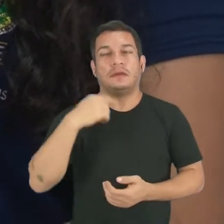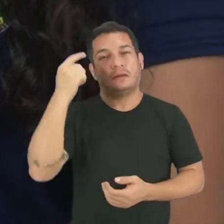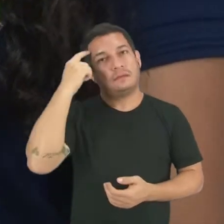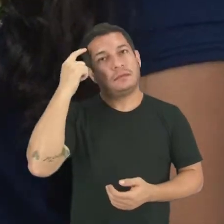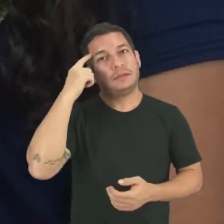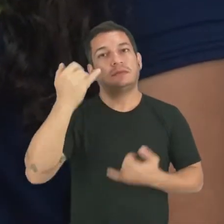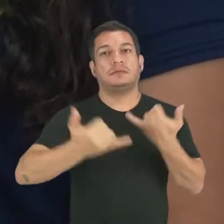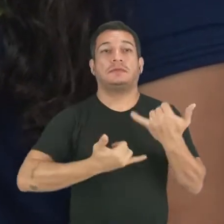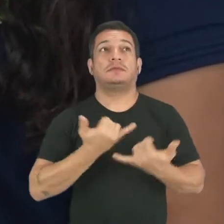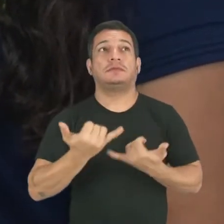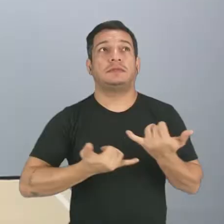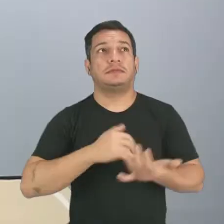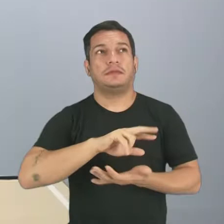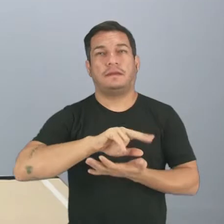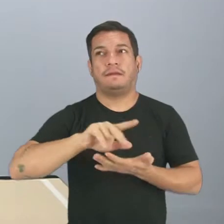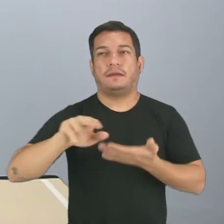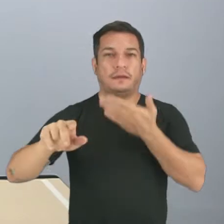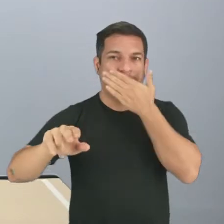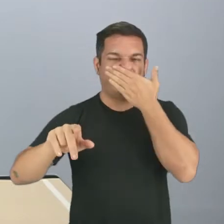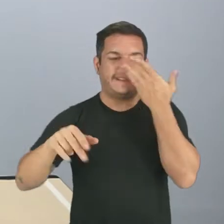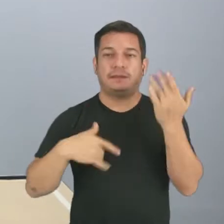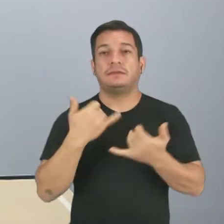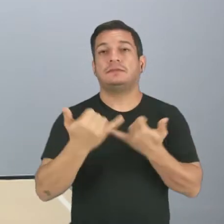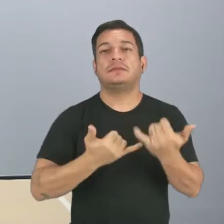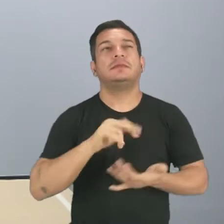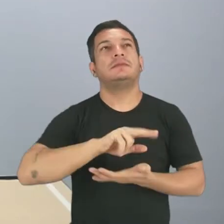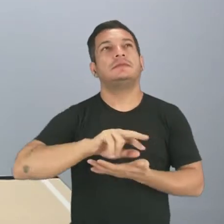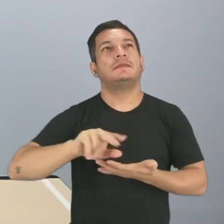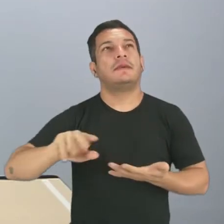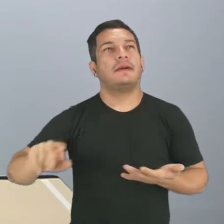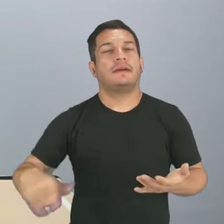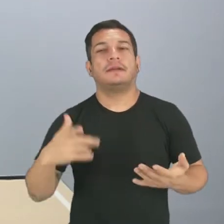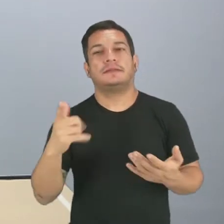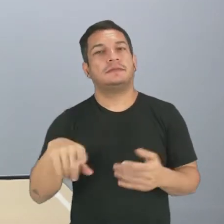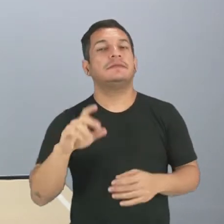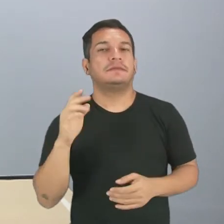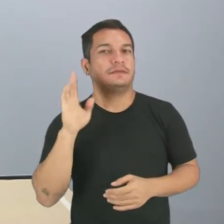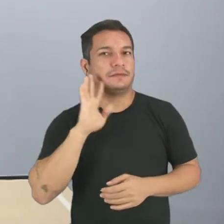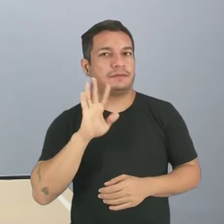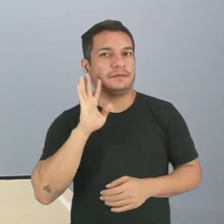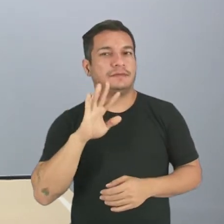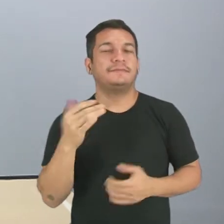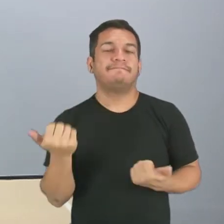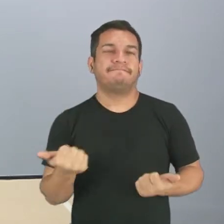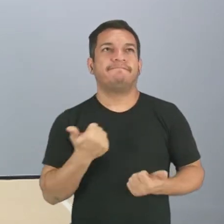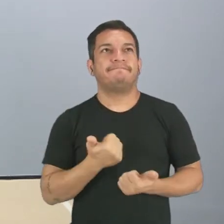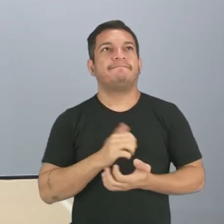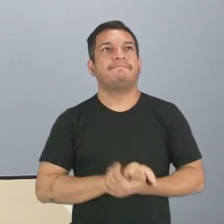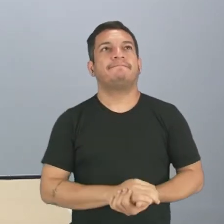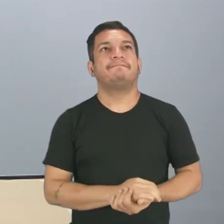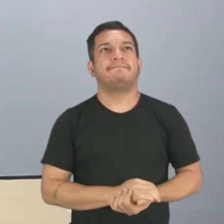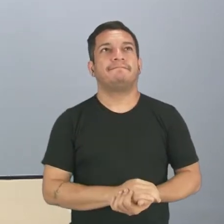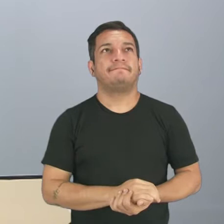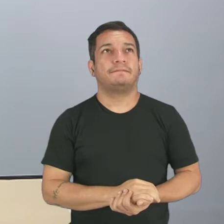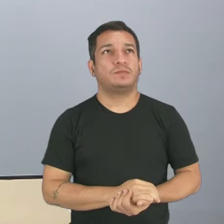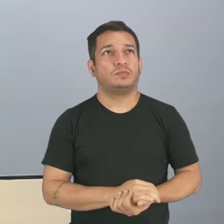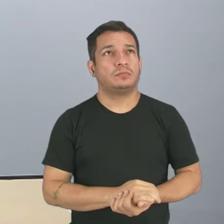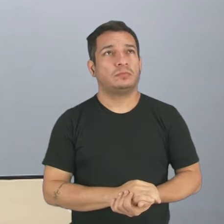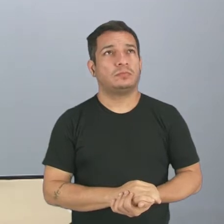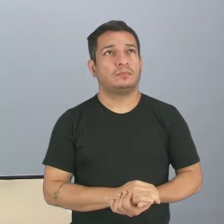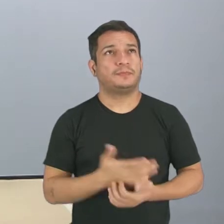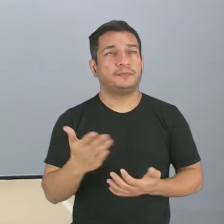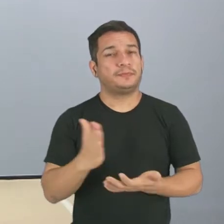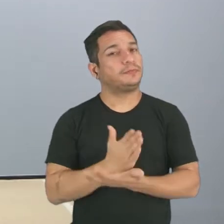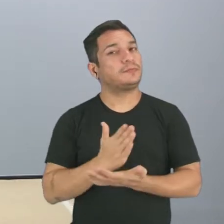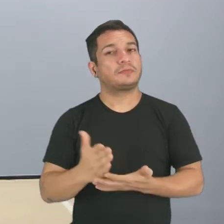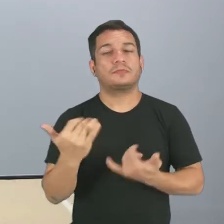em brinquedos. Uma festa com brinquedos seria muito divertida, não é mesmo? Então,